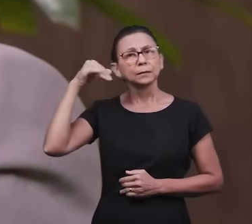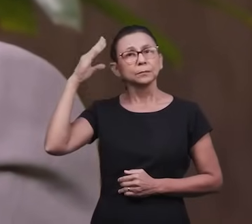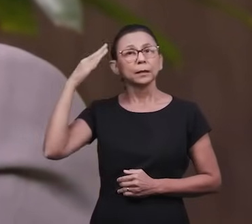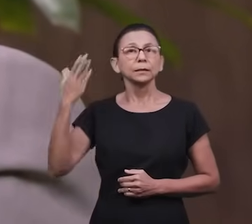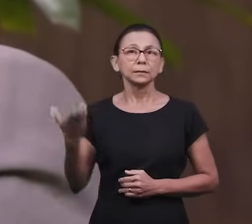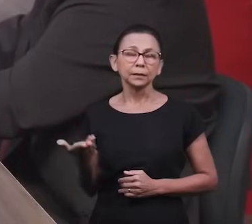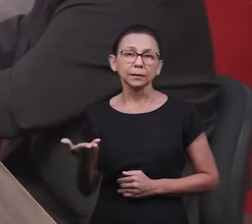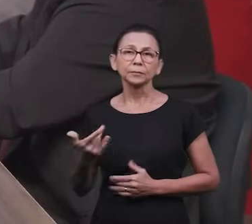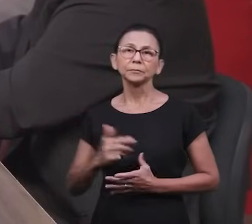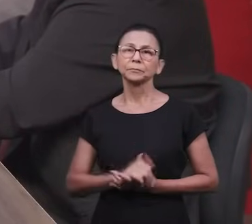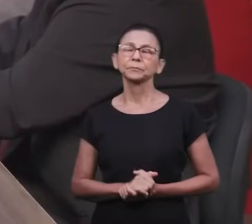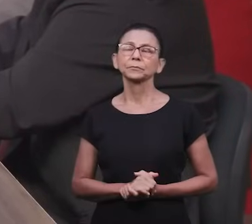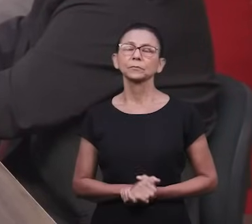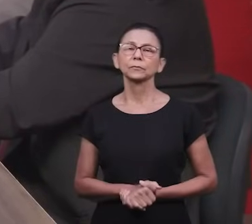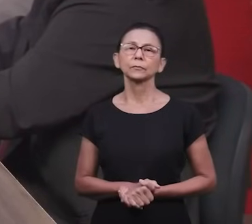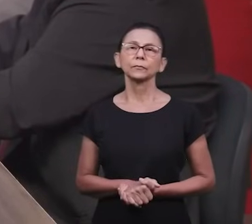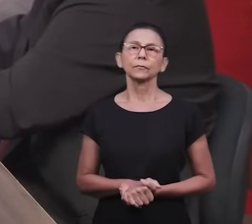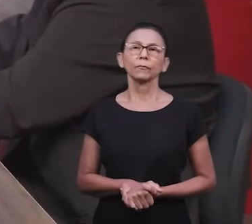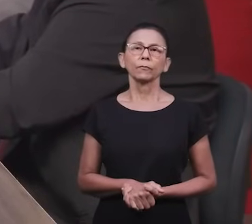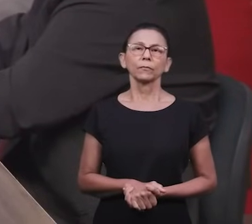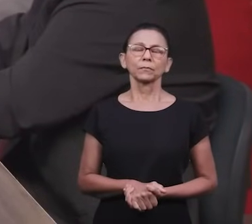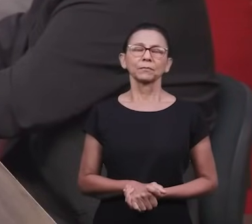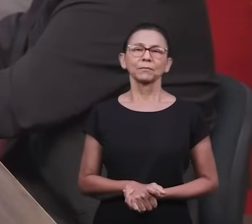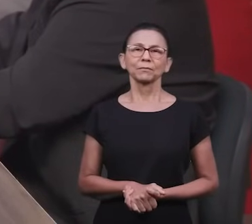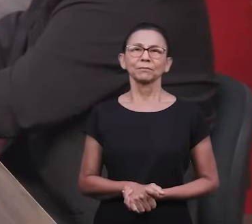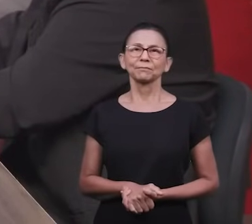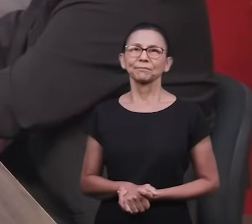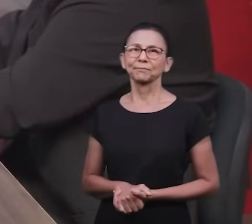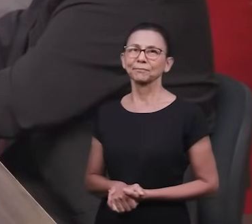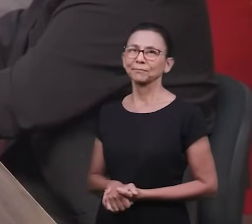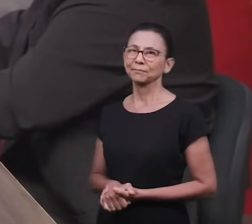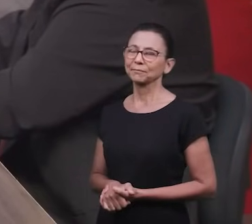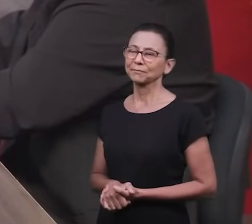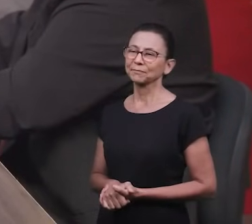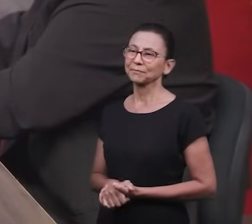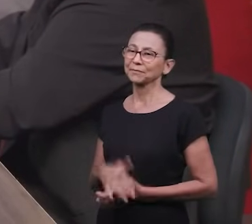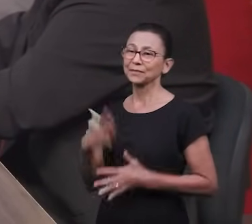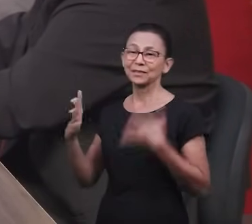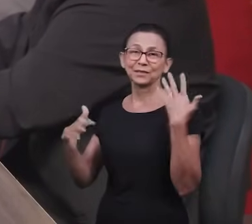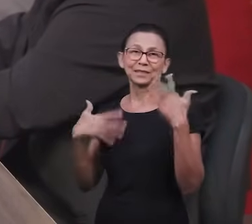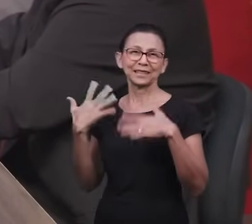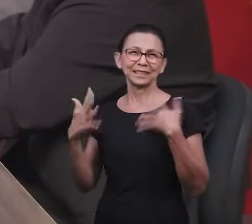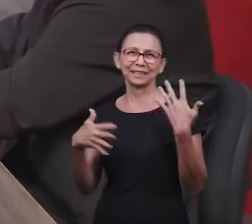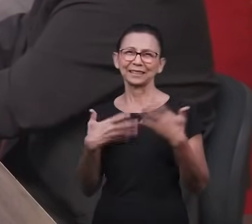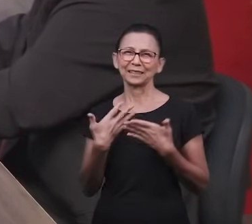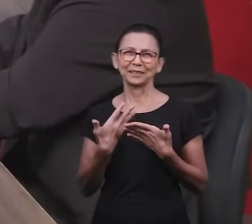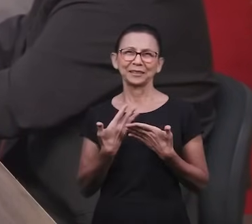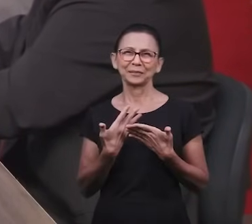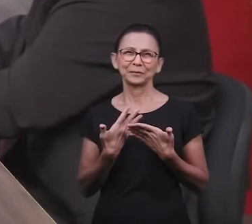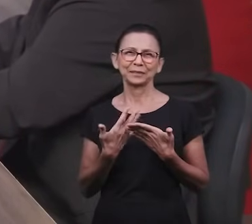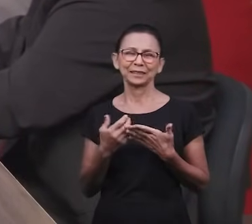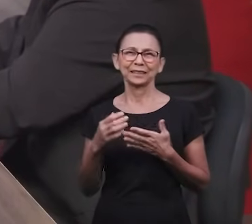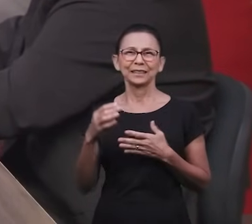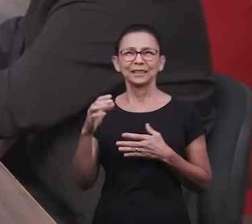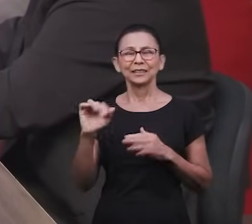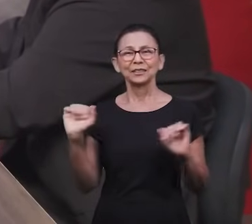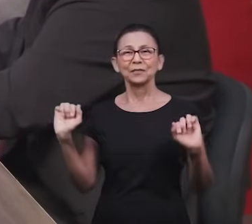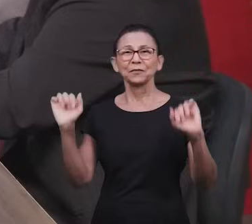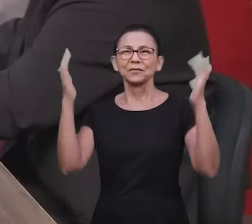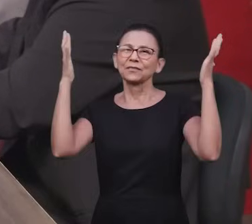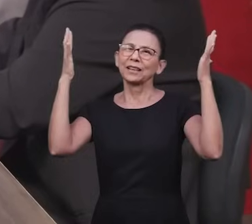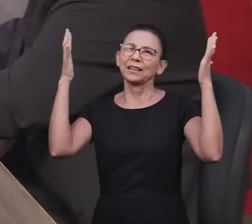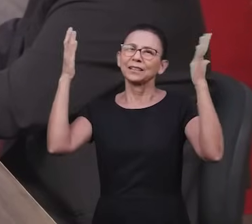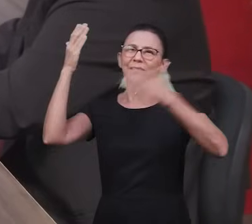com a obra. Amém. Né? Muito bom. Alegrai-vos com os que se alegram. Exato. Então, hoje é um dia de festa, um dia